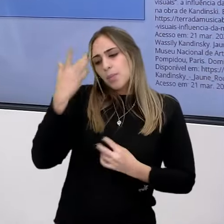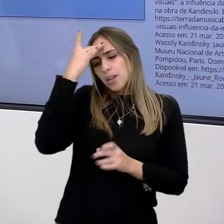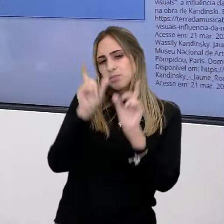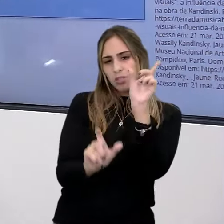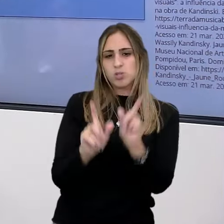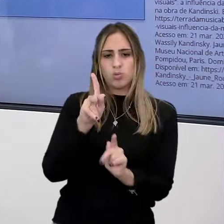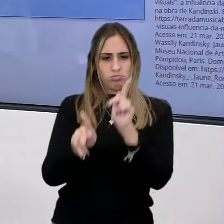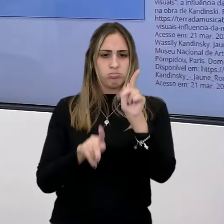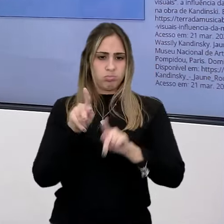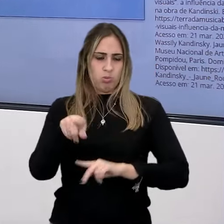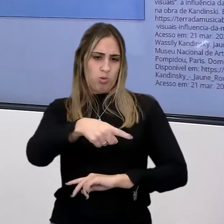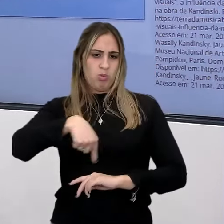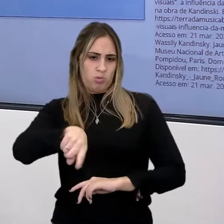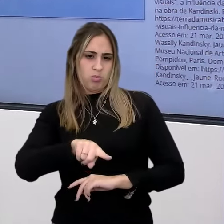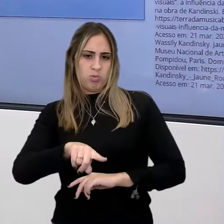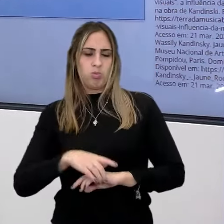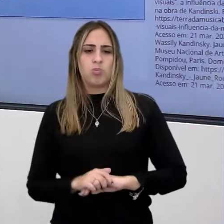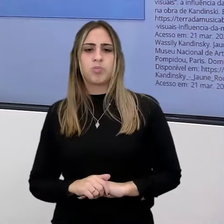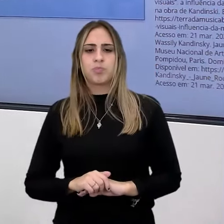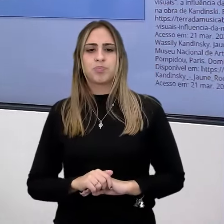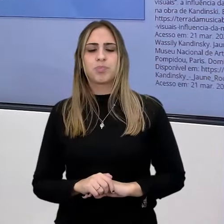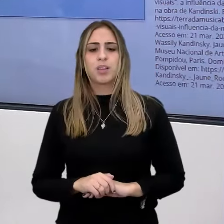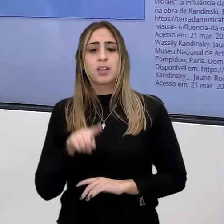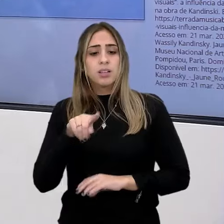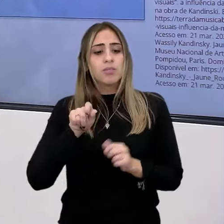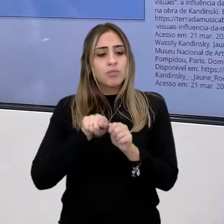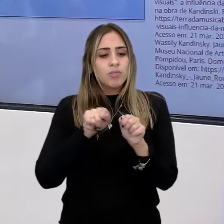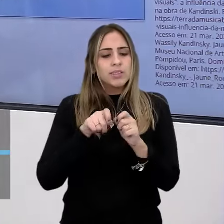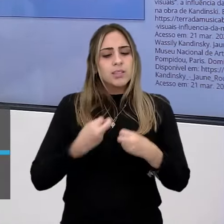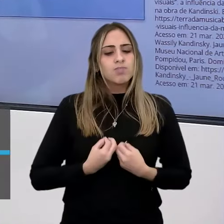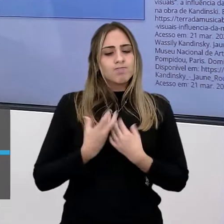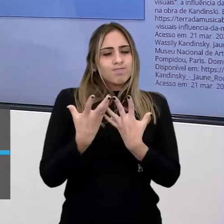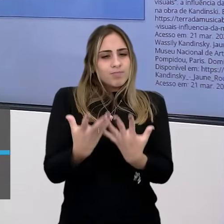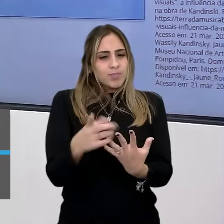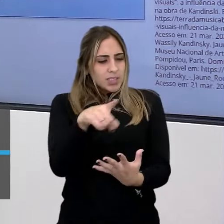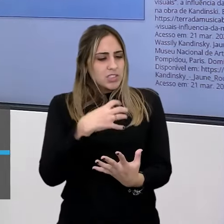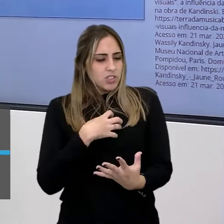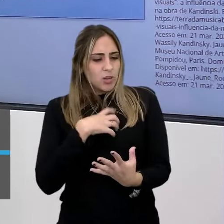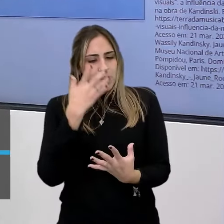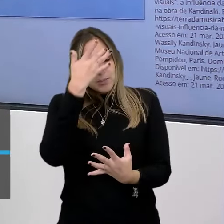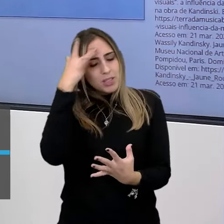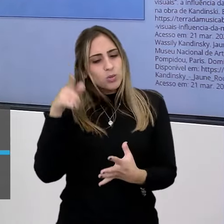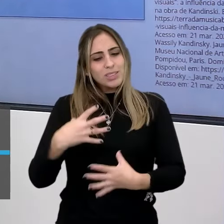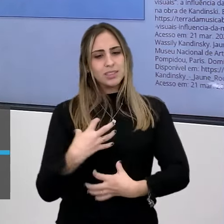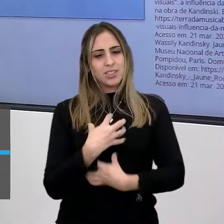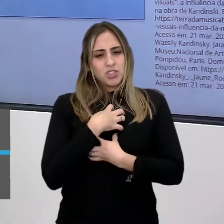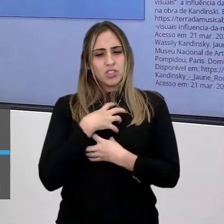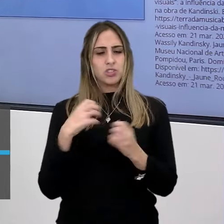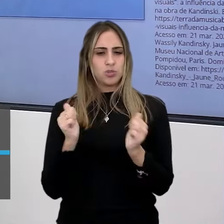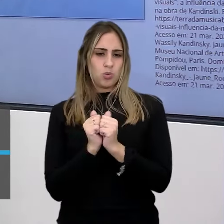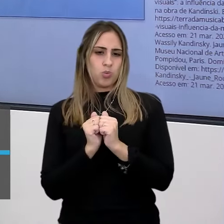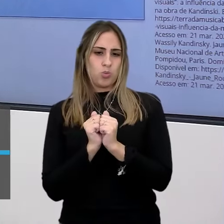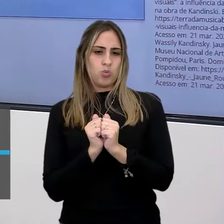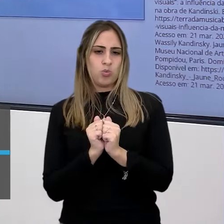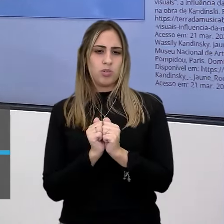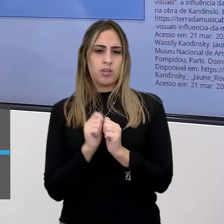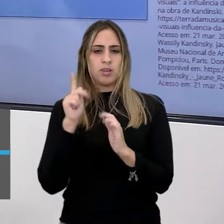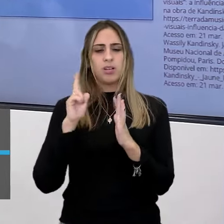que ele tinha intenção de passar essa mescla de sensações a por exemplo lá em 1903 Ele pintou a obra